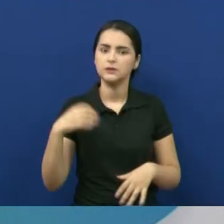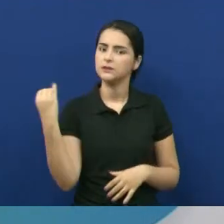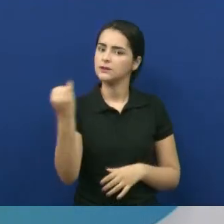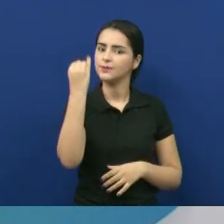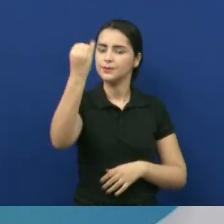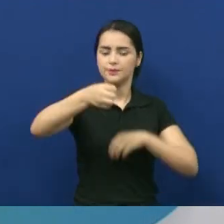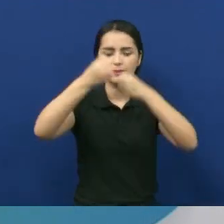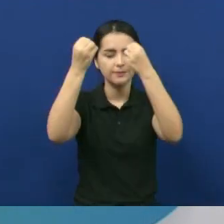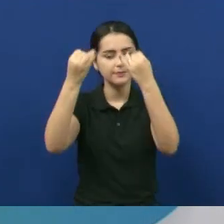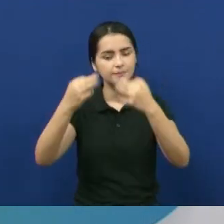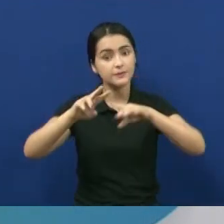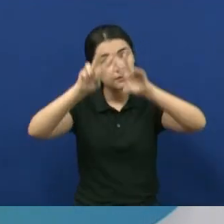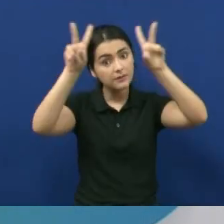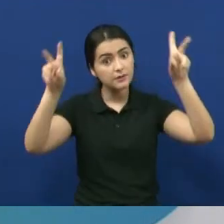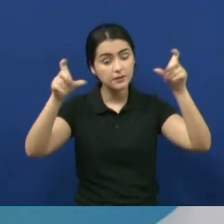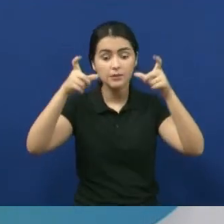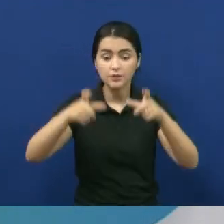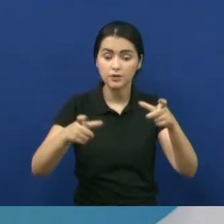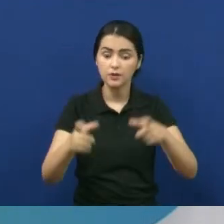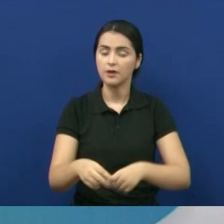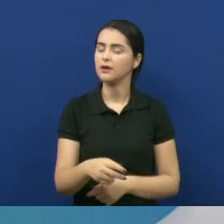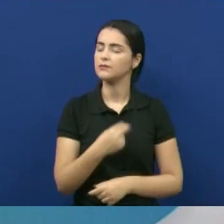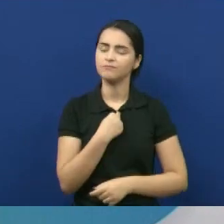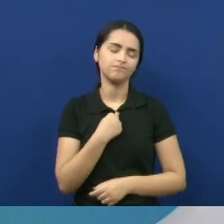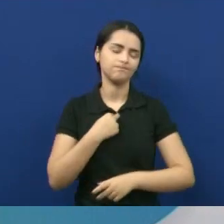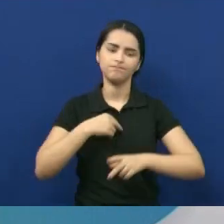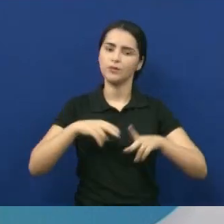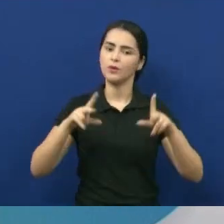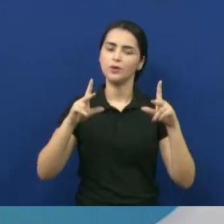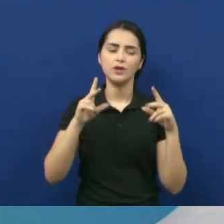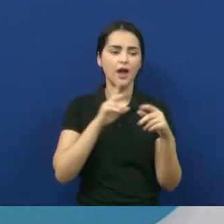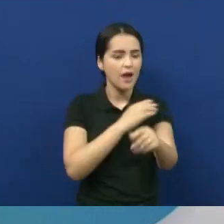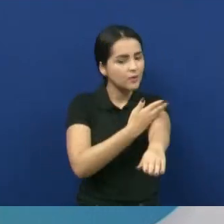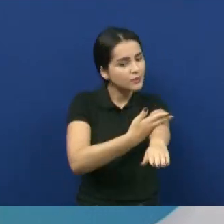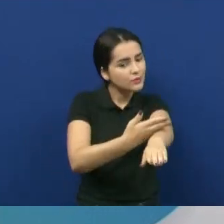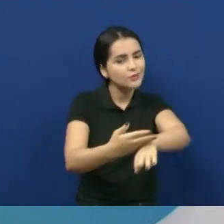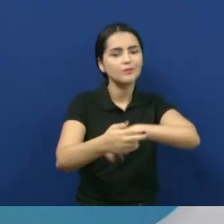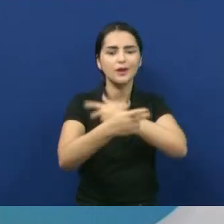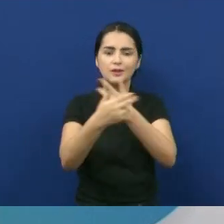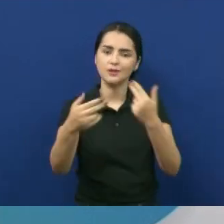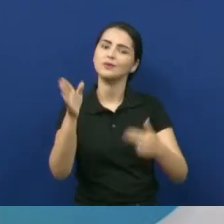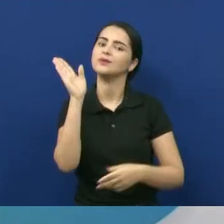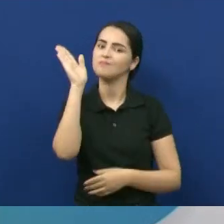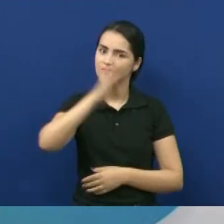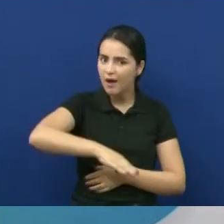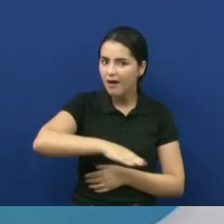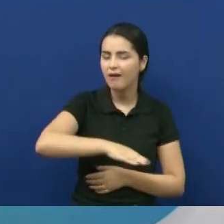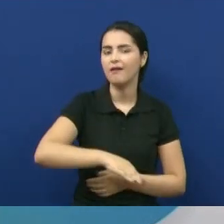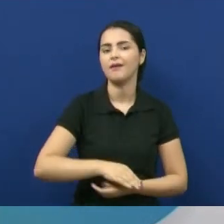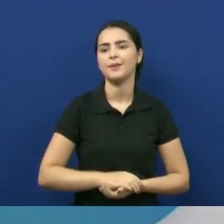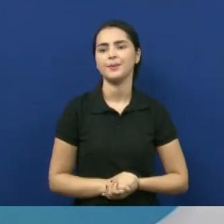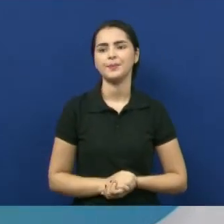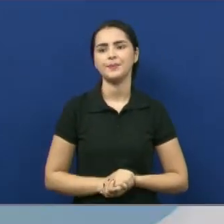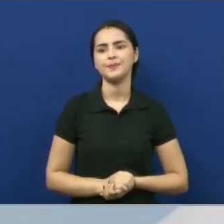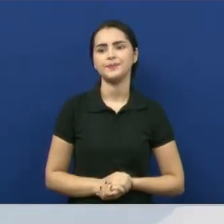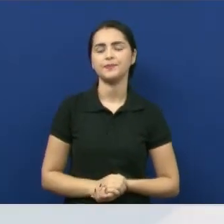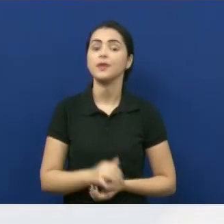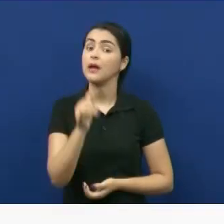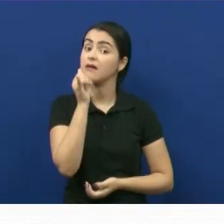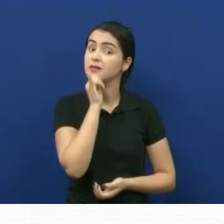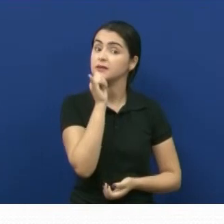de lugar, não nos acostumarmos a essas coisas más que muitas vezes nos rodeiam. Vamos